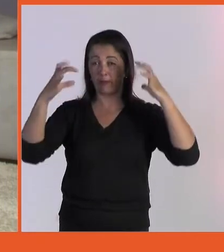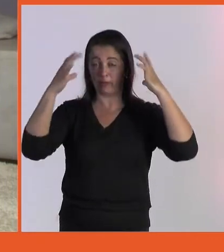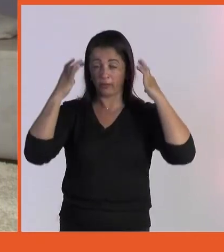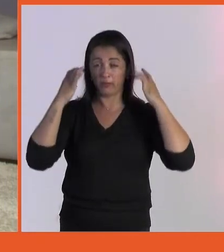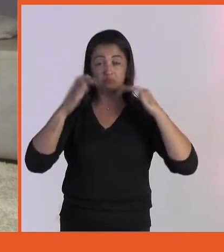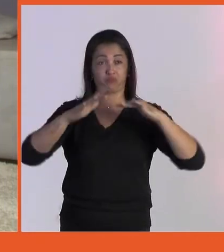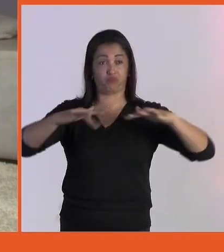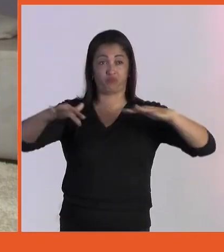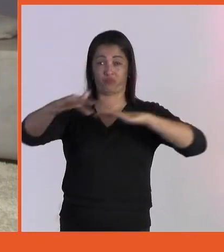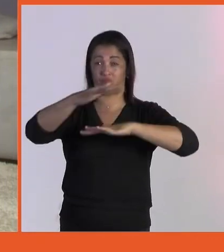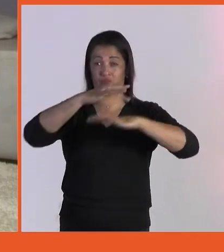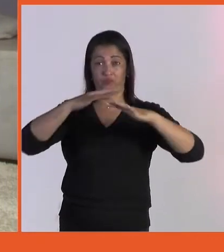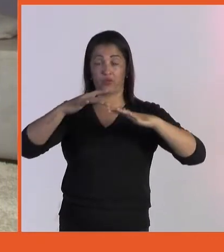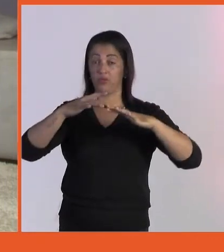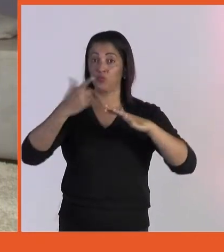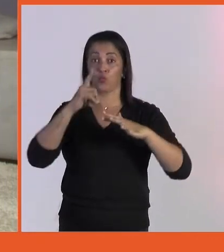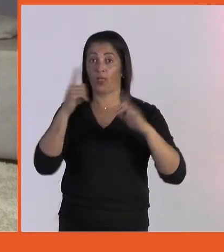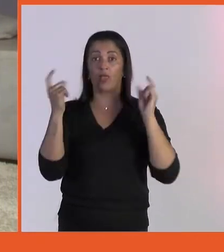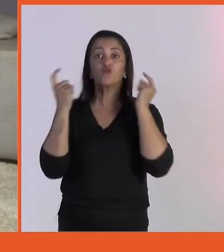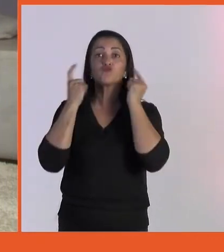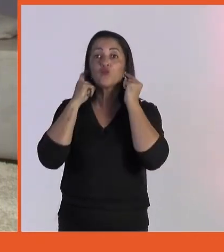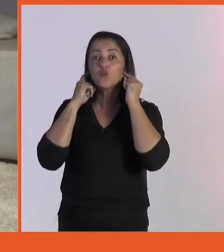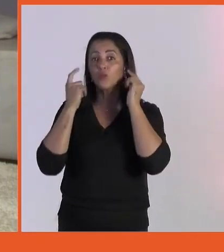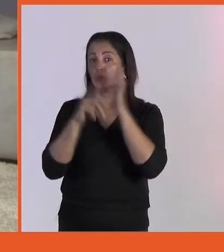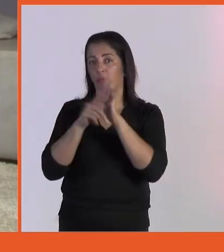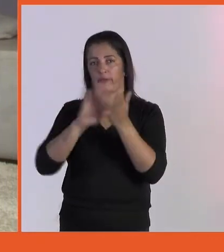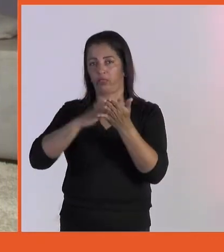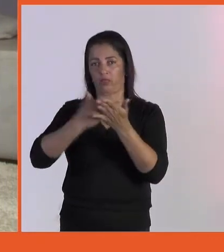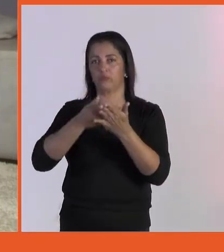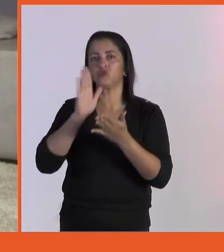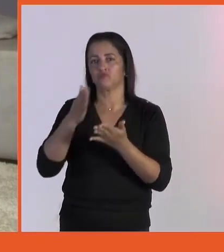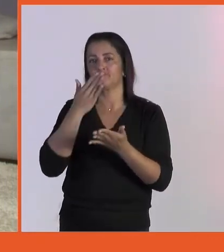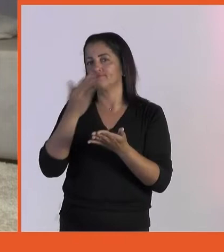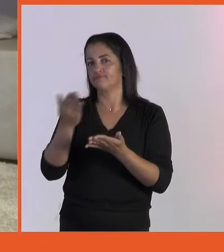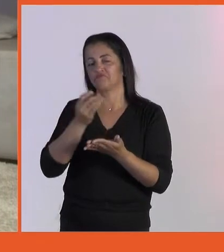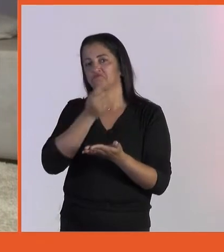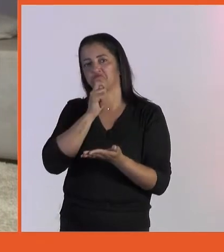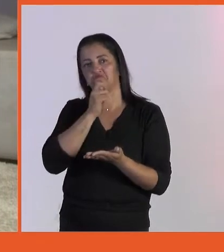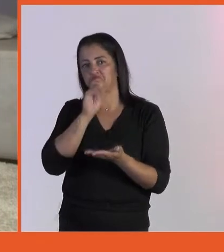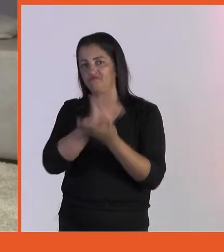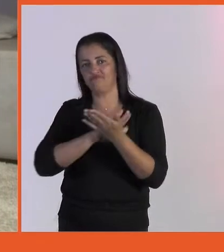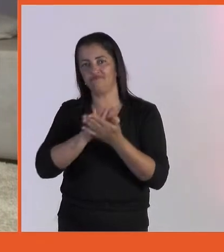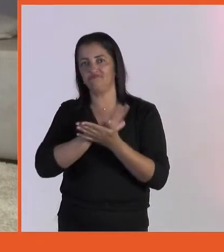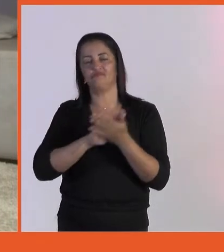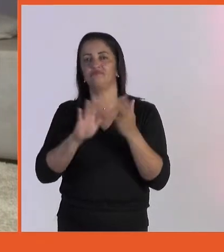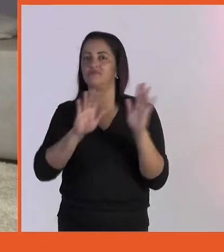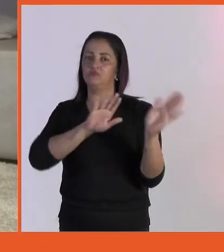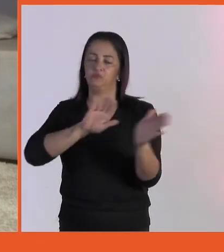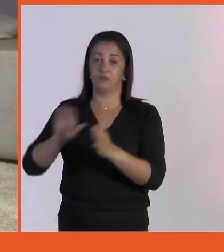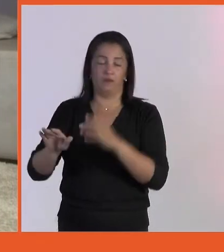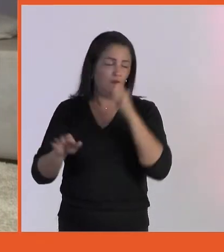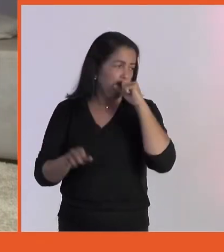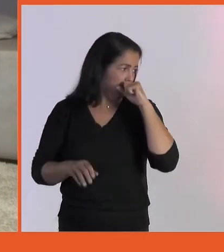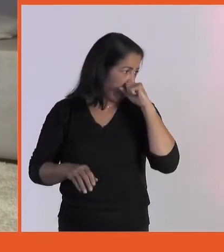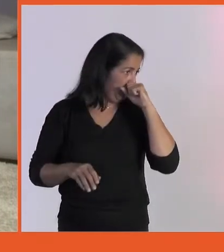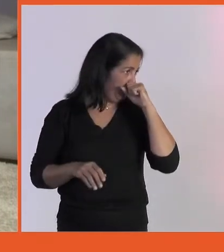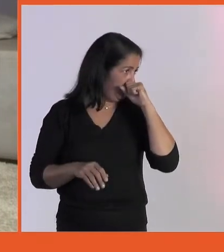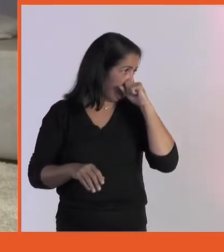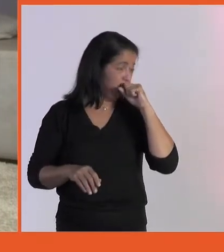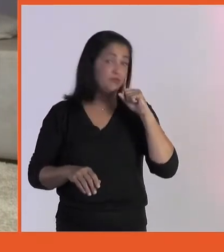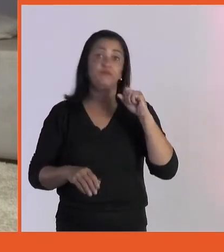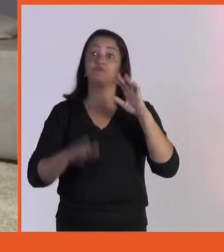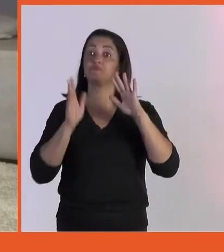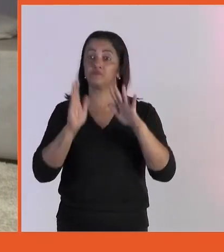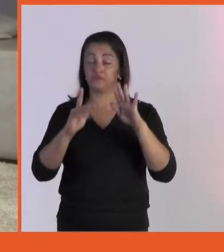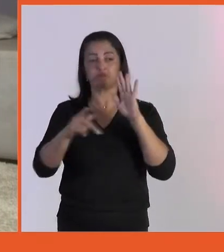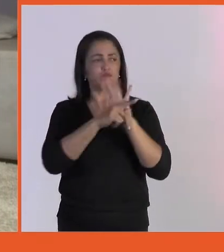assim, pessoal, tá feia com esse mês, hein? Não vou pagar o editor, vai ficar sem vídeo. Pois, mesmo porque a